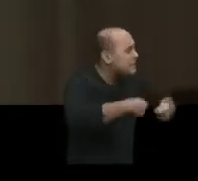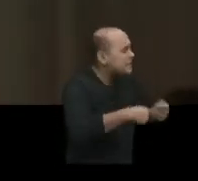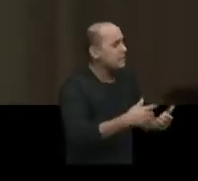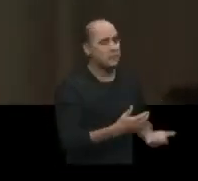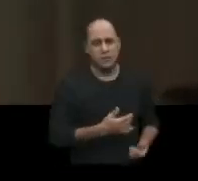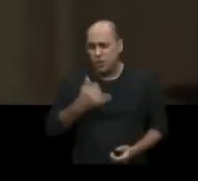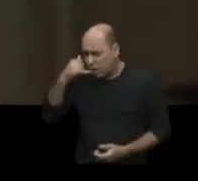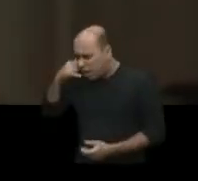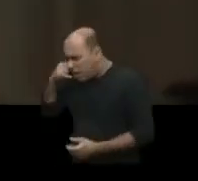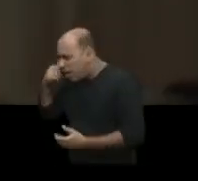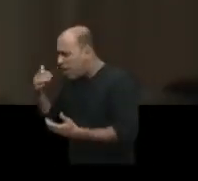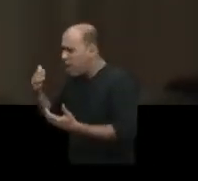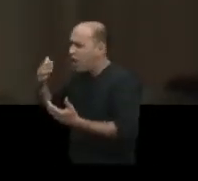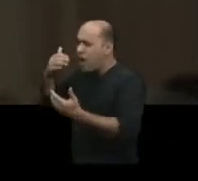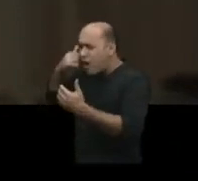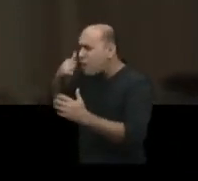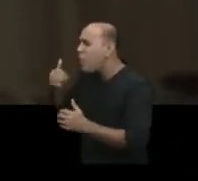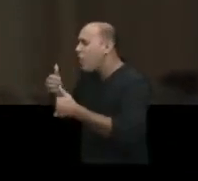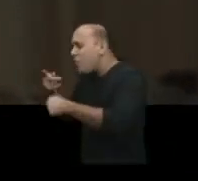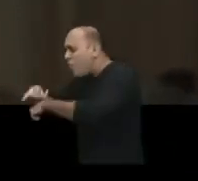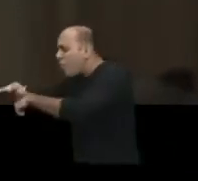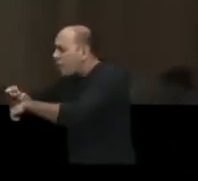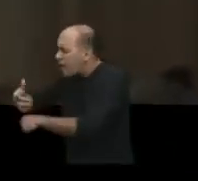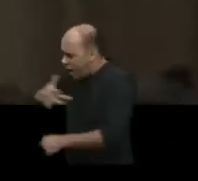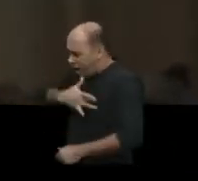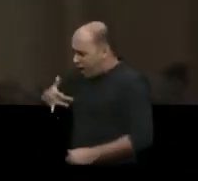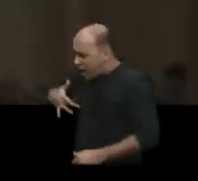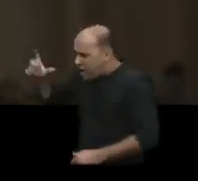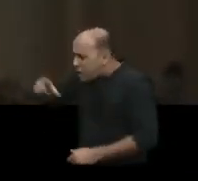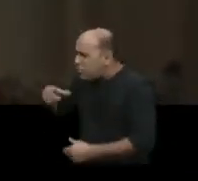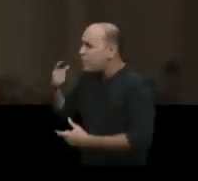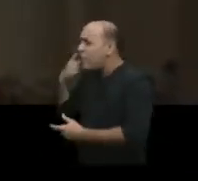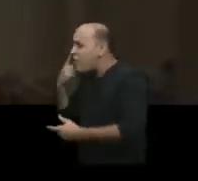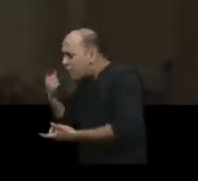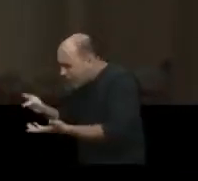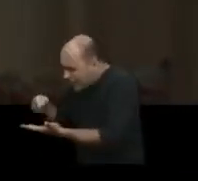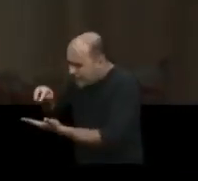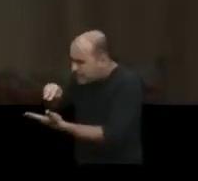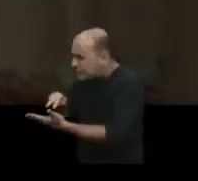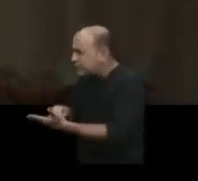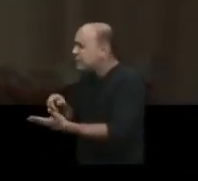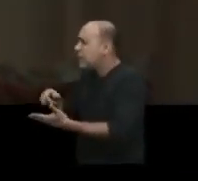Eu vou ligar pro convênio agora. Eu vou pegar o endereço do hospital e tô indo pra lá.